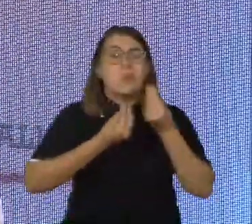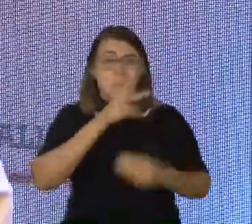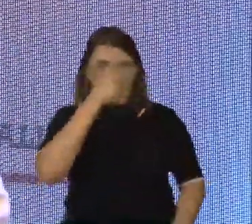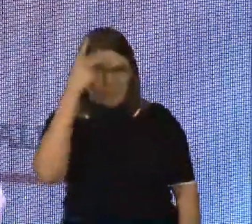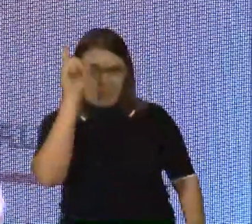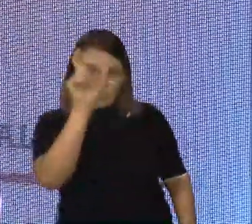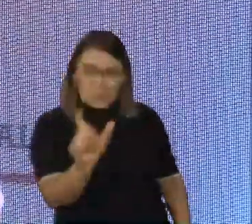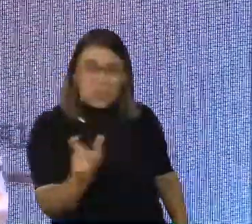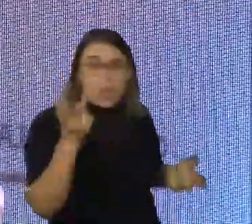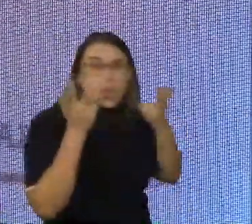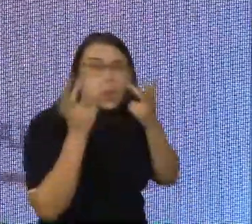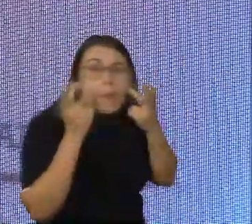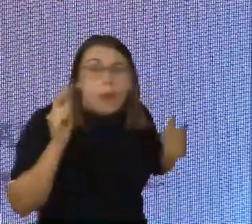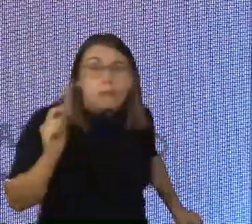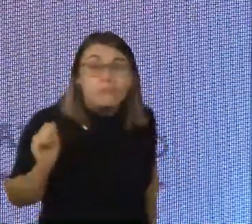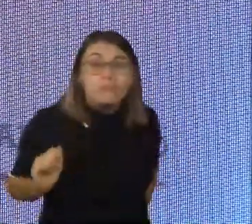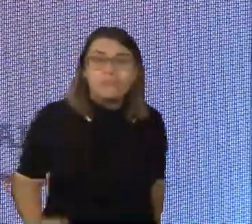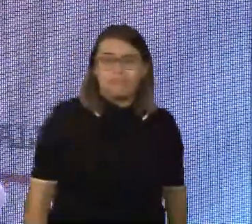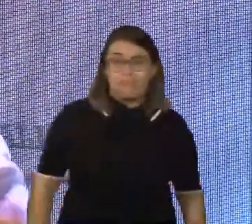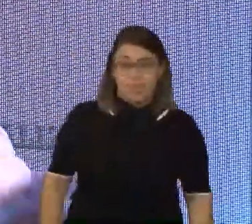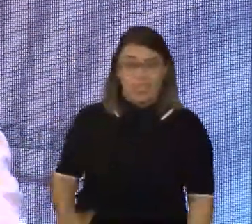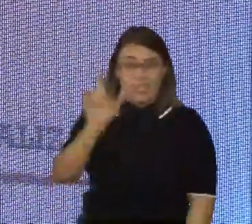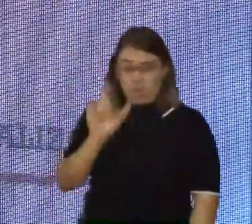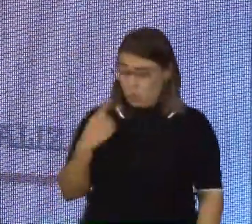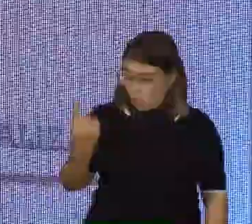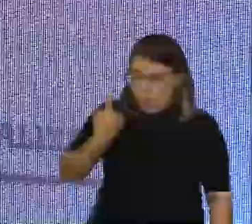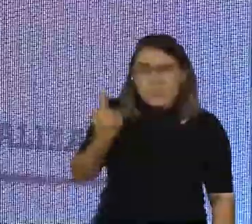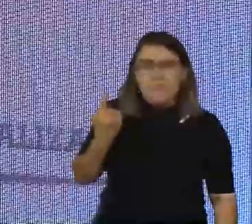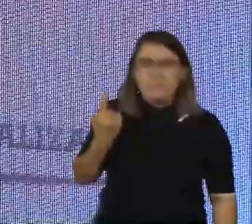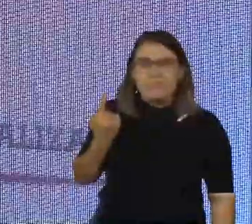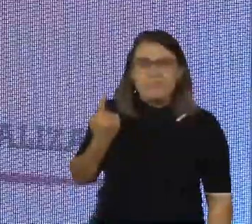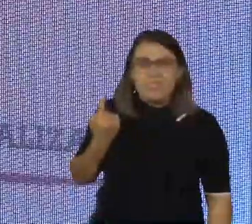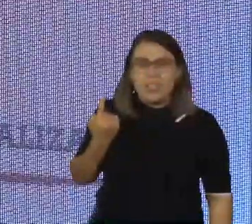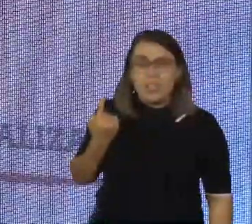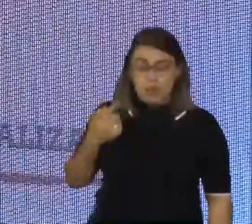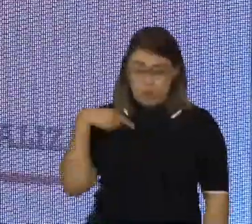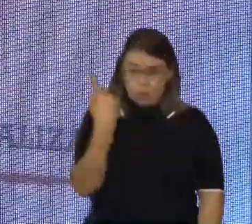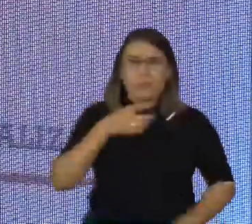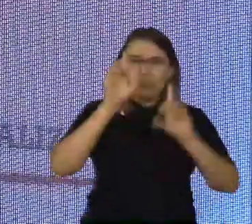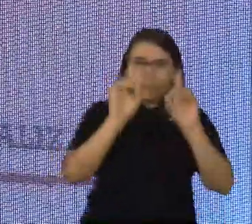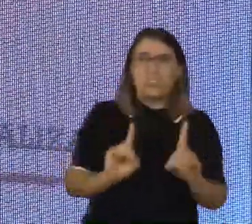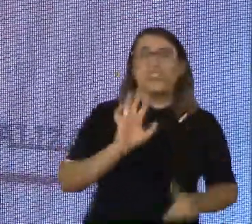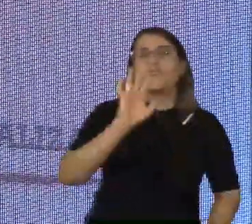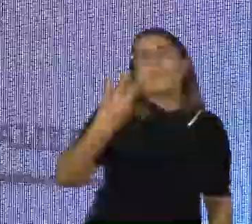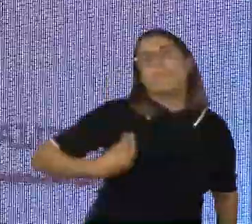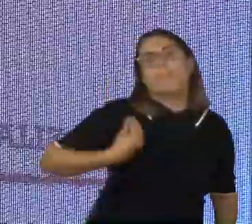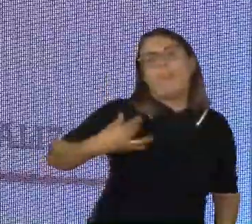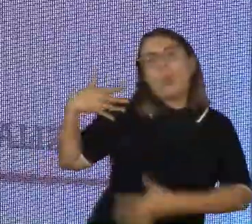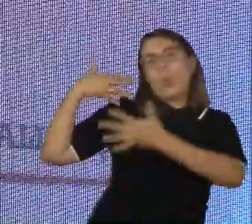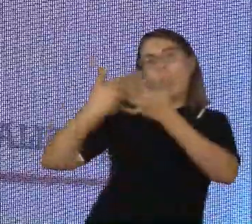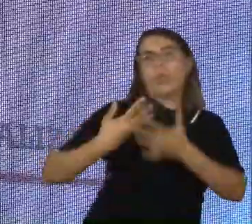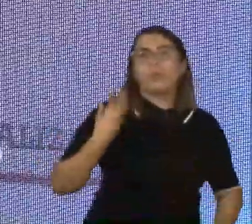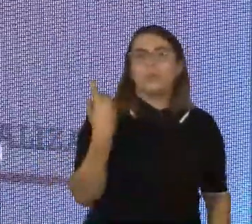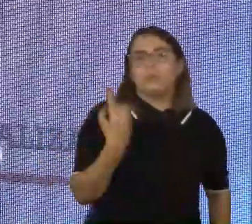comum, está experimentando agora, esse isolamento social, muitos de nós já vivemos há